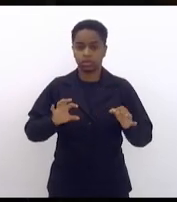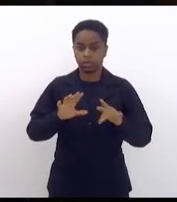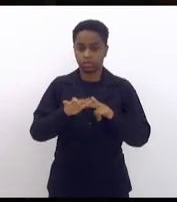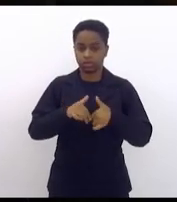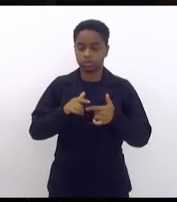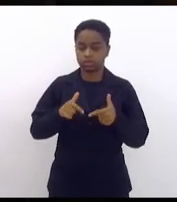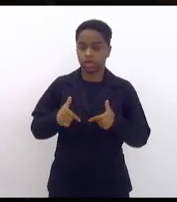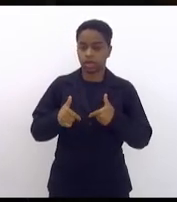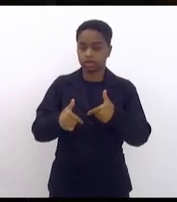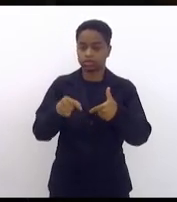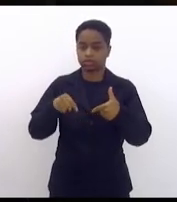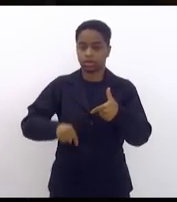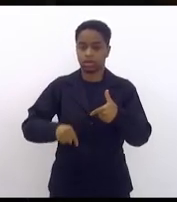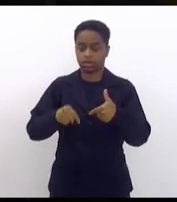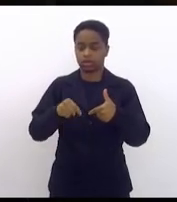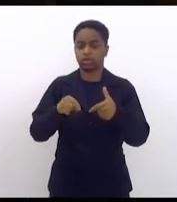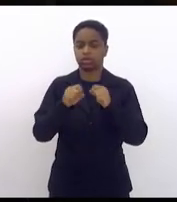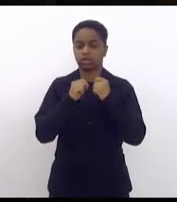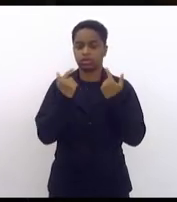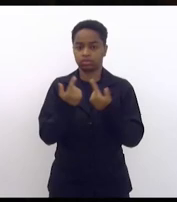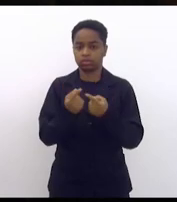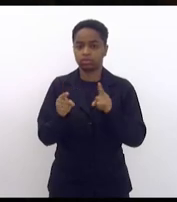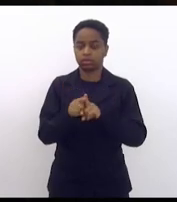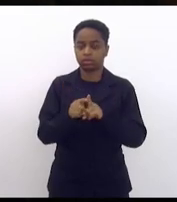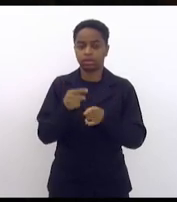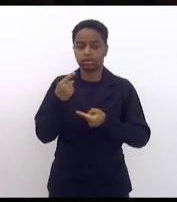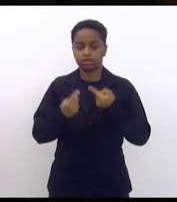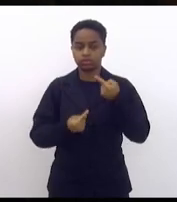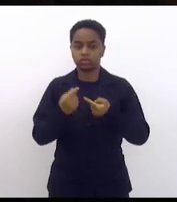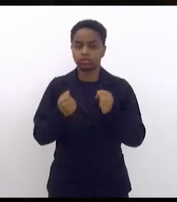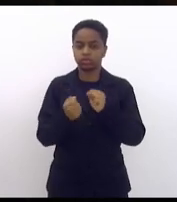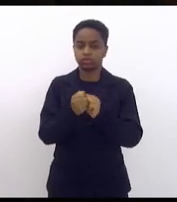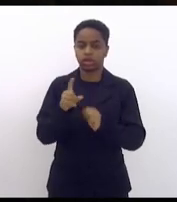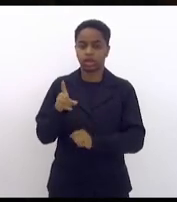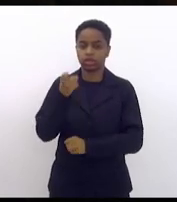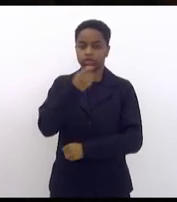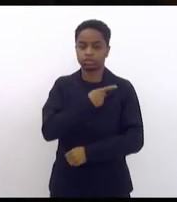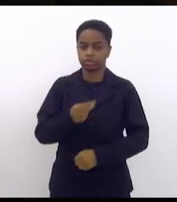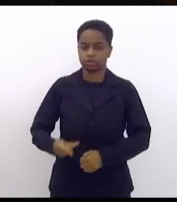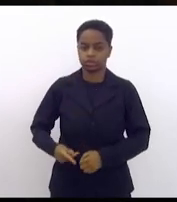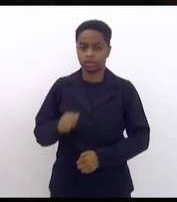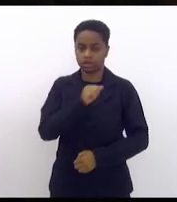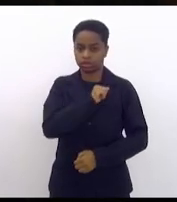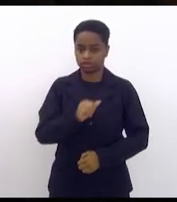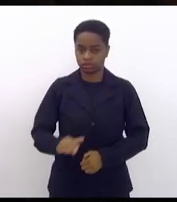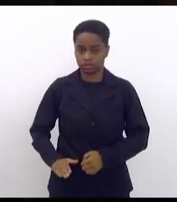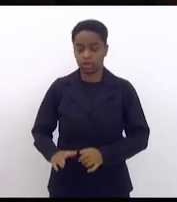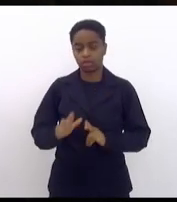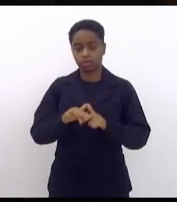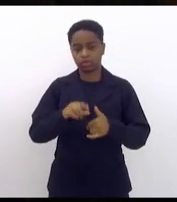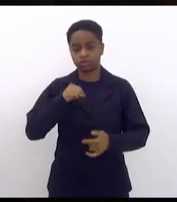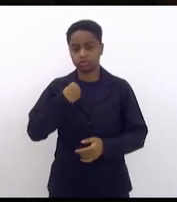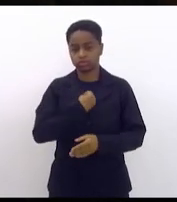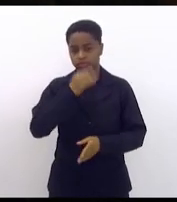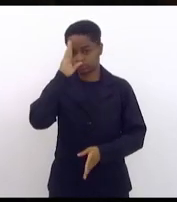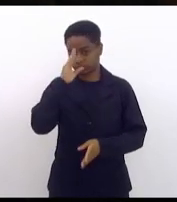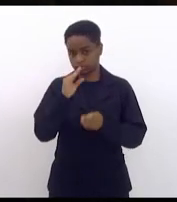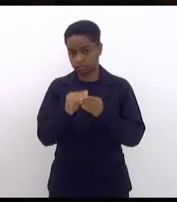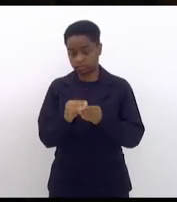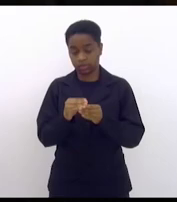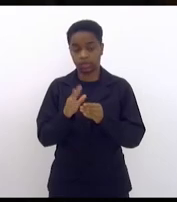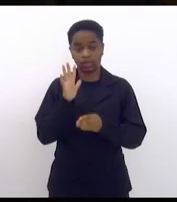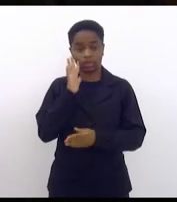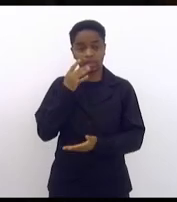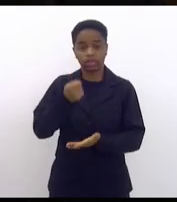ação dessa casa, debate com o ex-presidente André Siciliano, com um conjunto de deputados dessa casa, que chegamos à conclusão que não dá